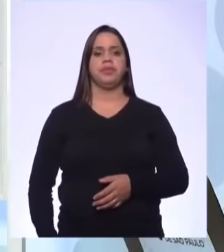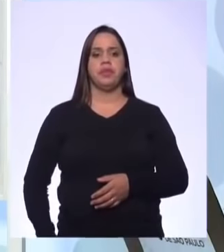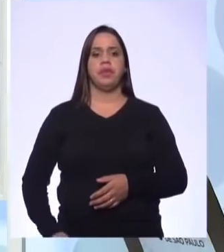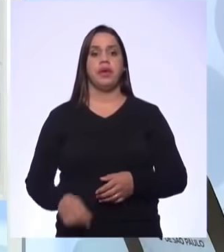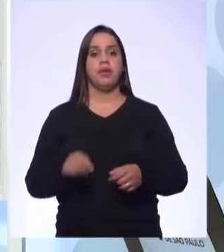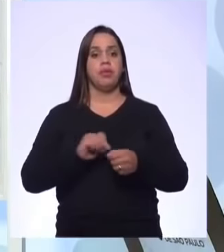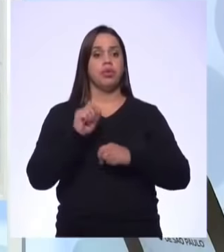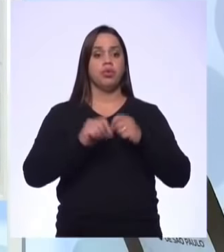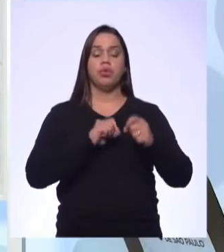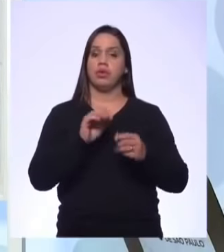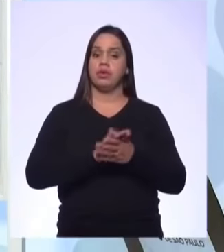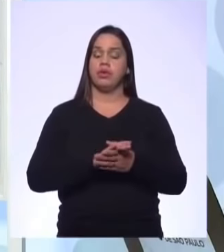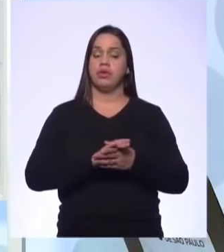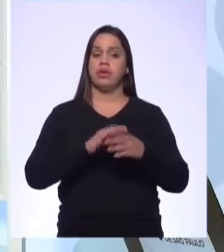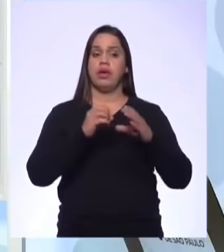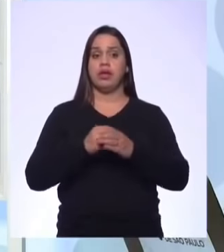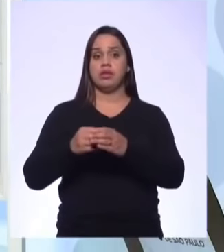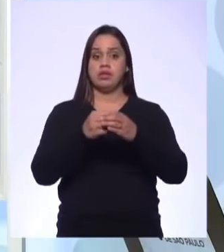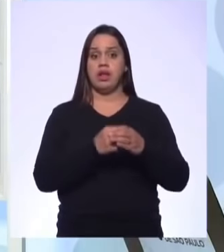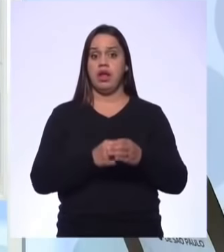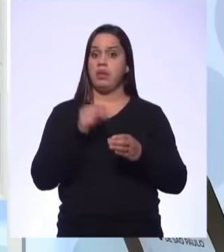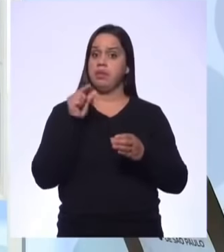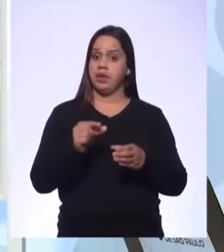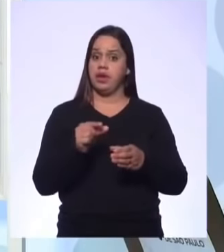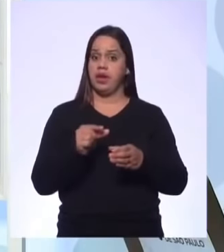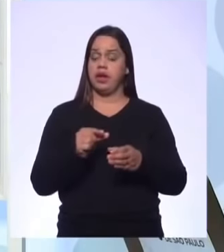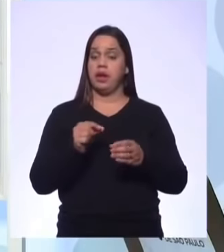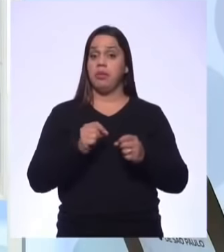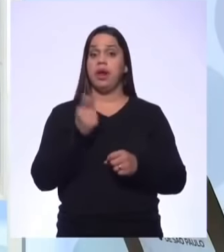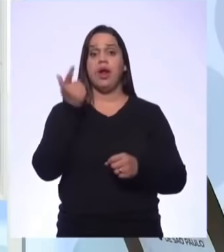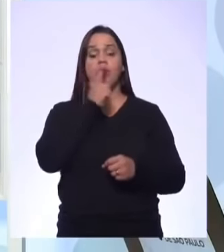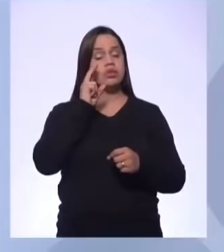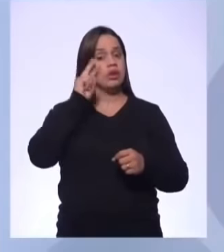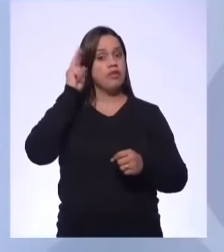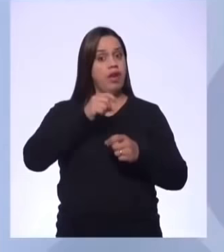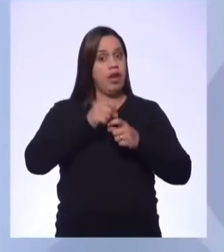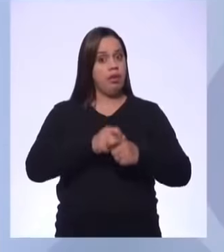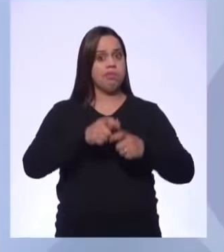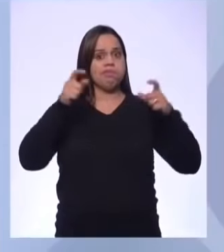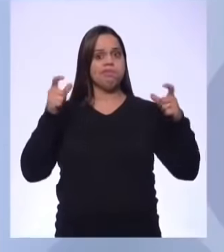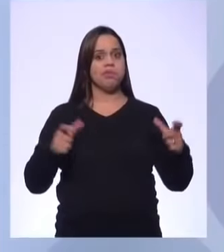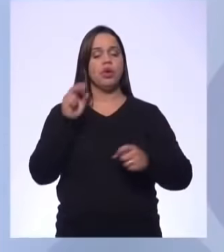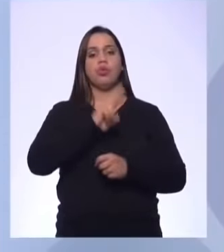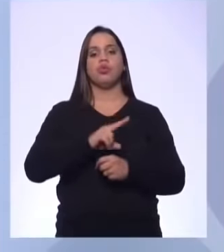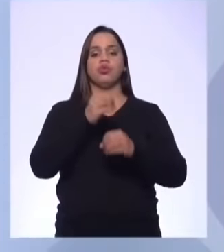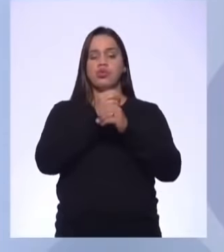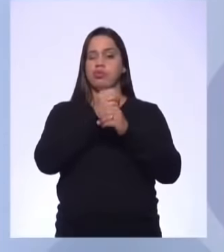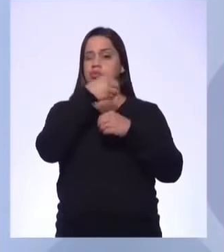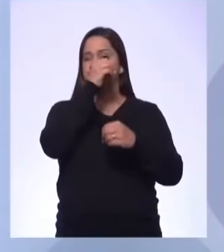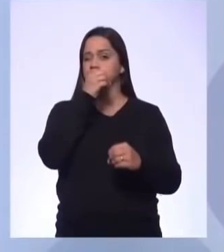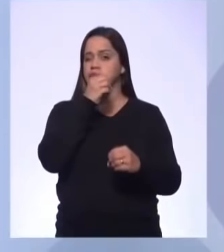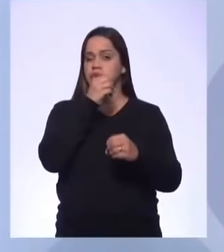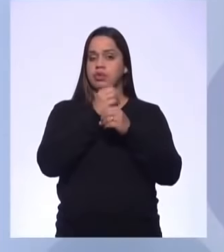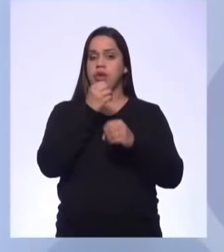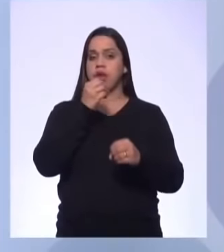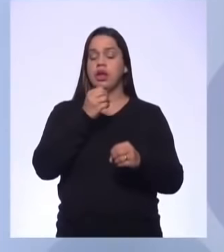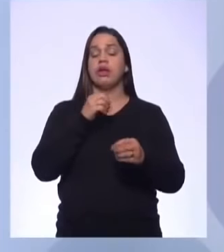pequenas, né? Para aumentar a célula, a gente usa o quê? Microscópio. Qual é a função do